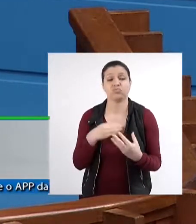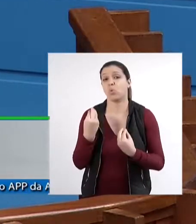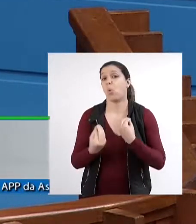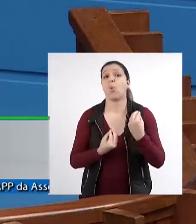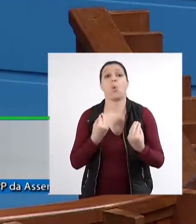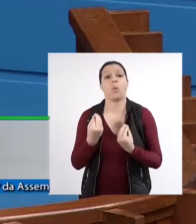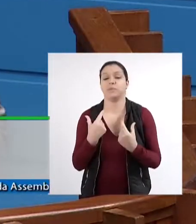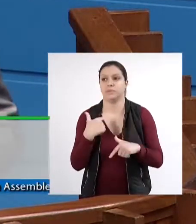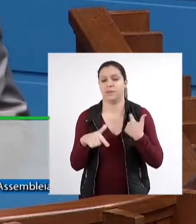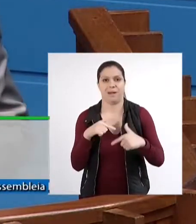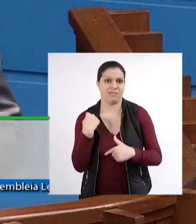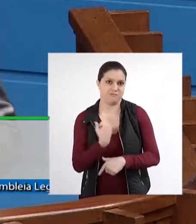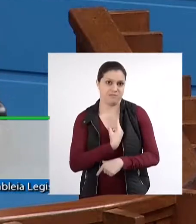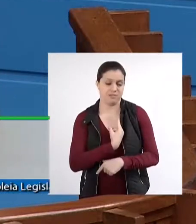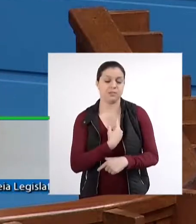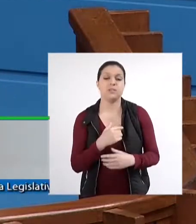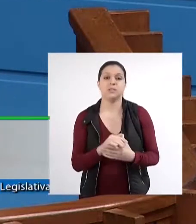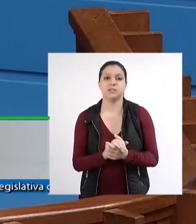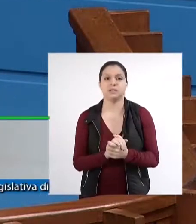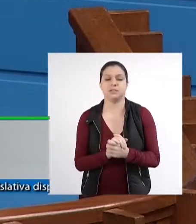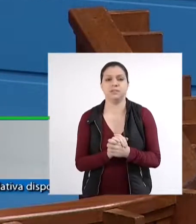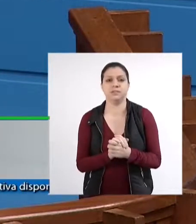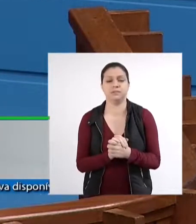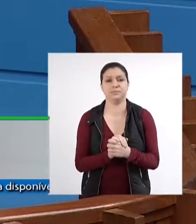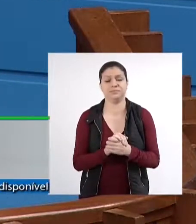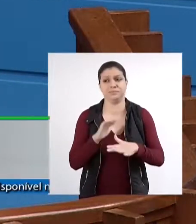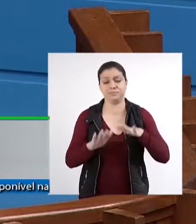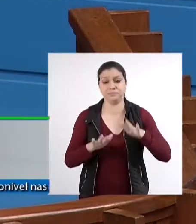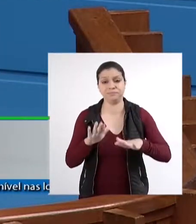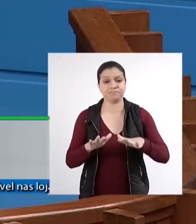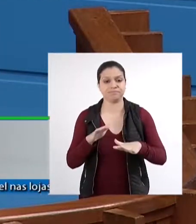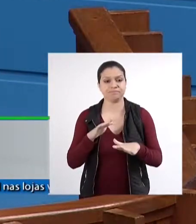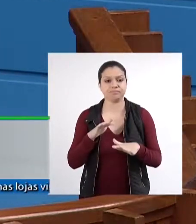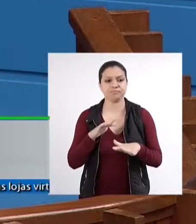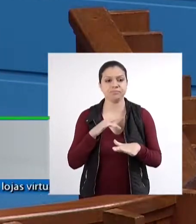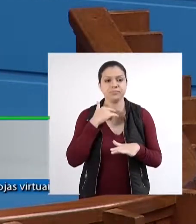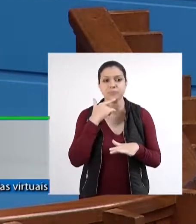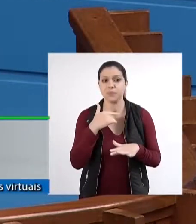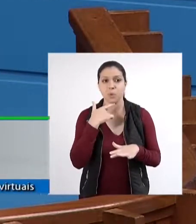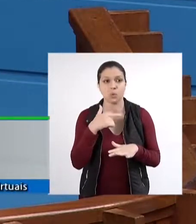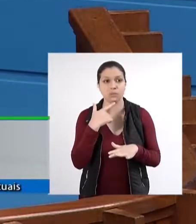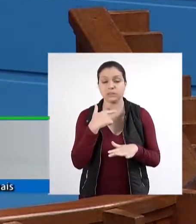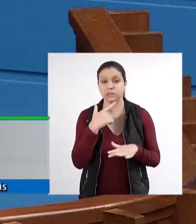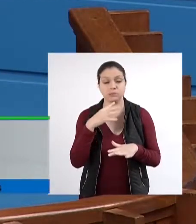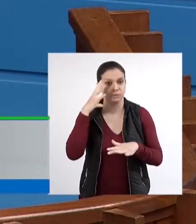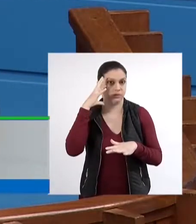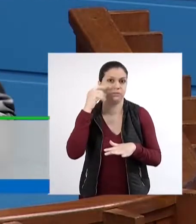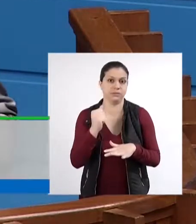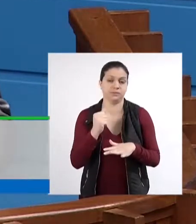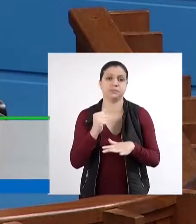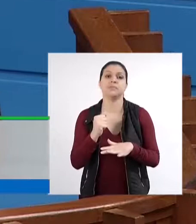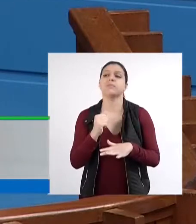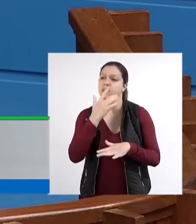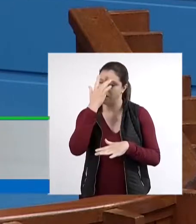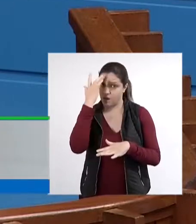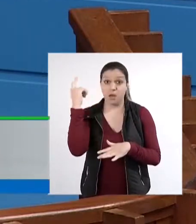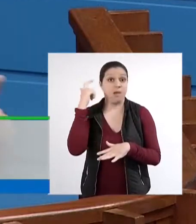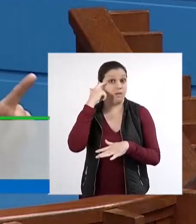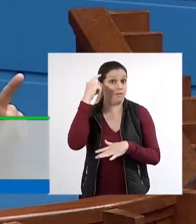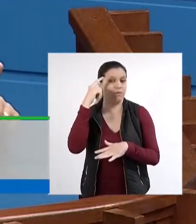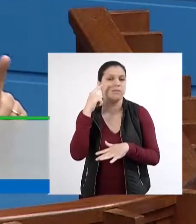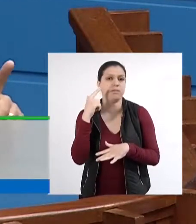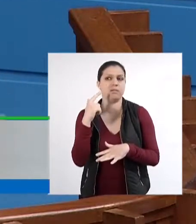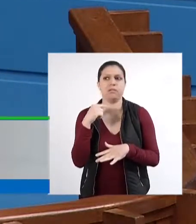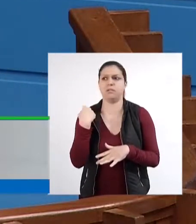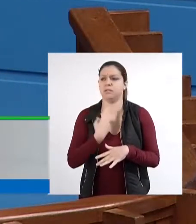atuação. E não vemos, muitas vezes, as nossas reivindicações atendidas. Muitas pessoas imaginam que nós aqui